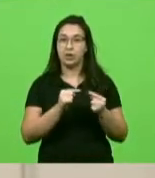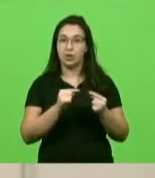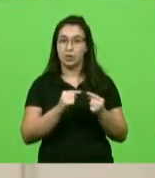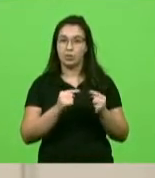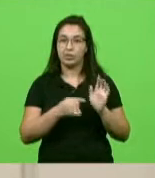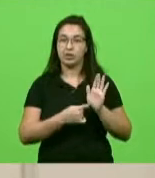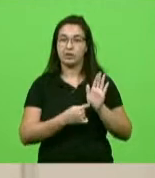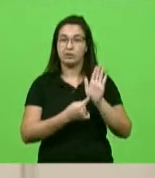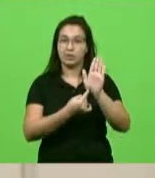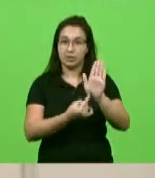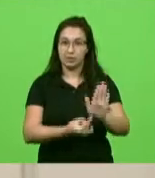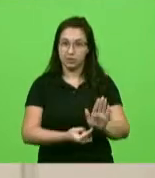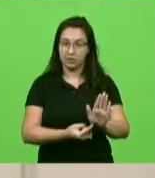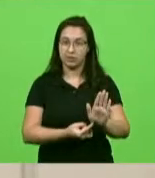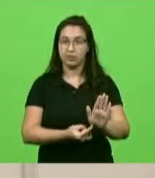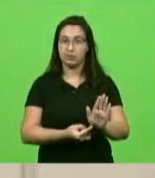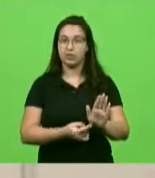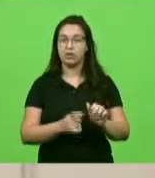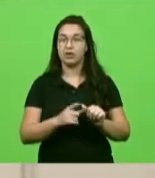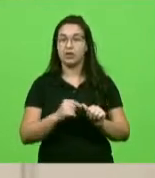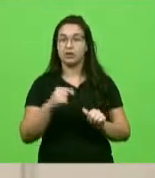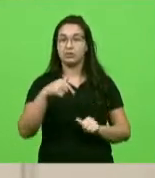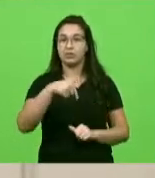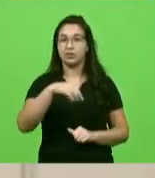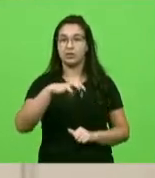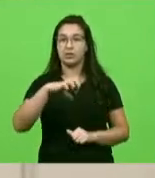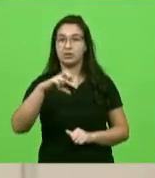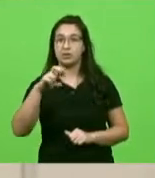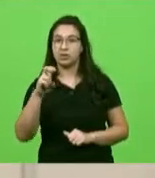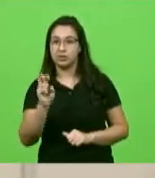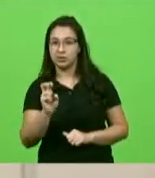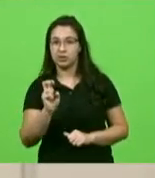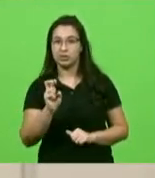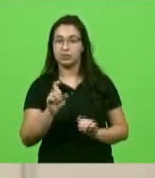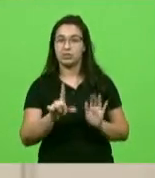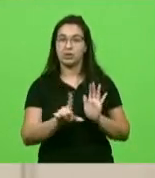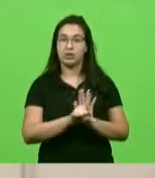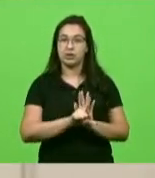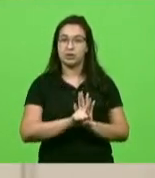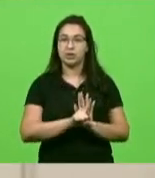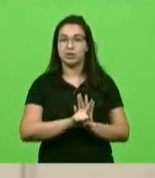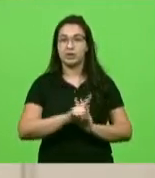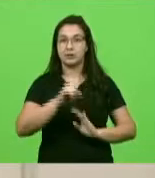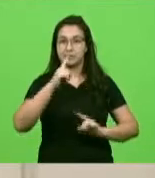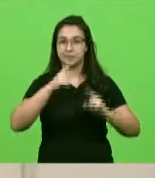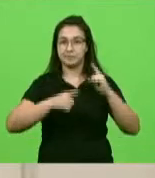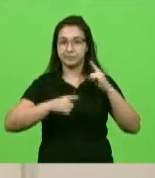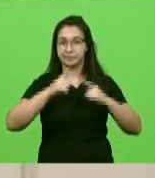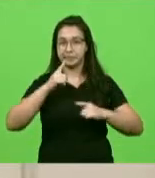nos termos do artigo 75 da Lei de Regência.